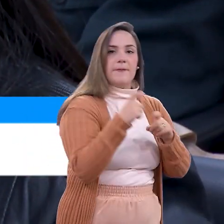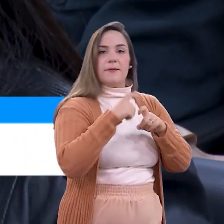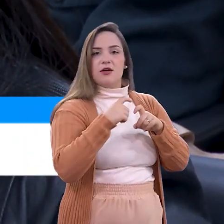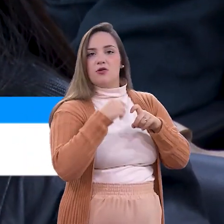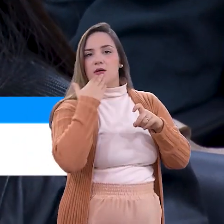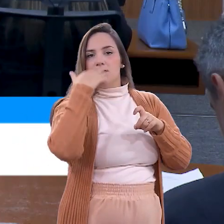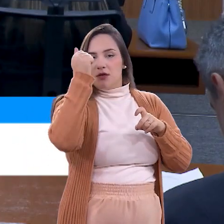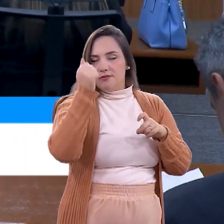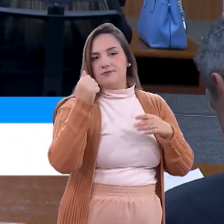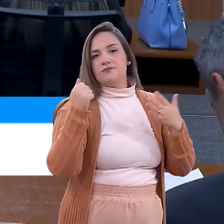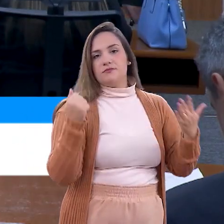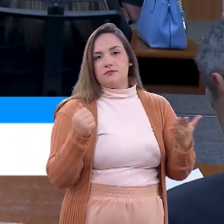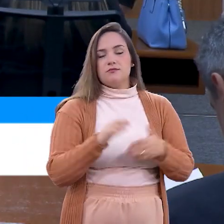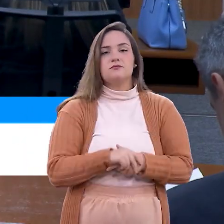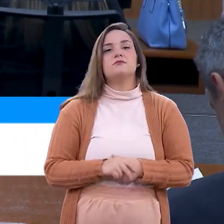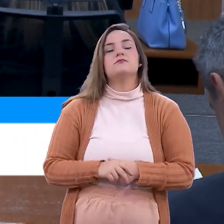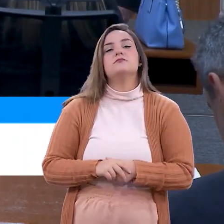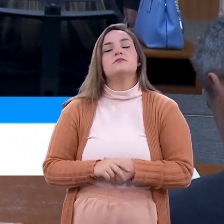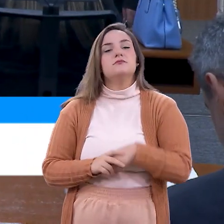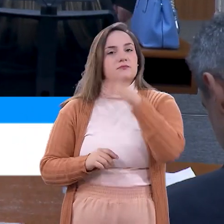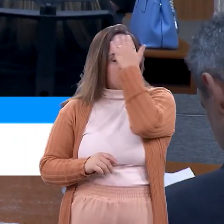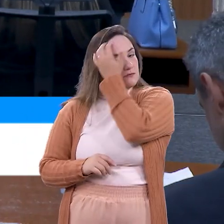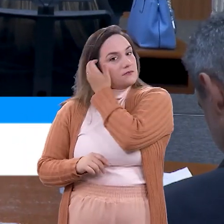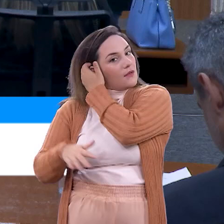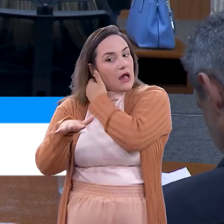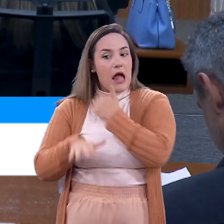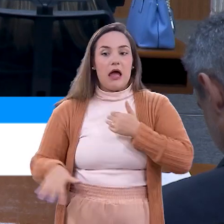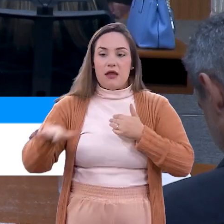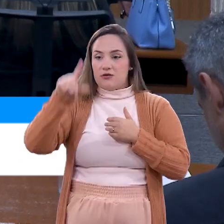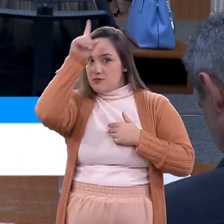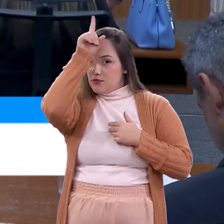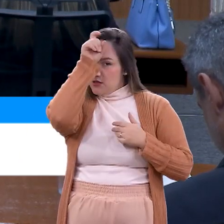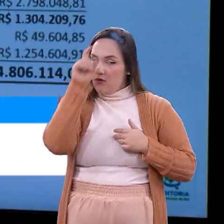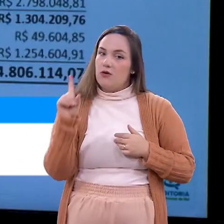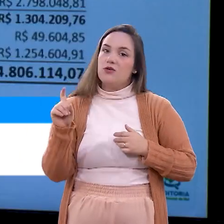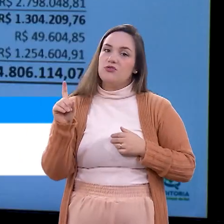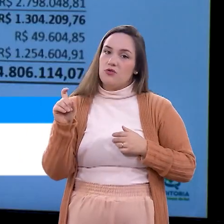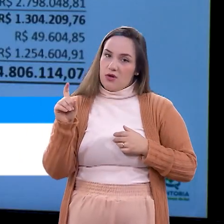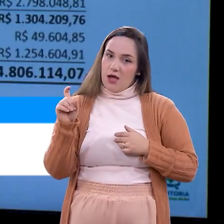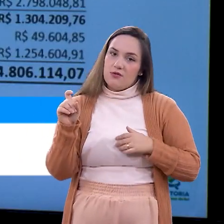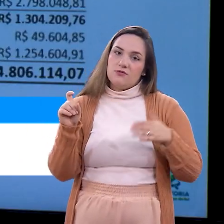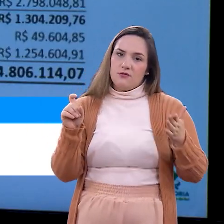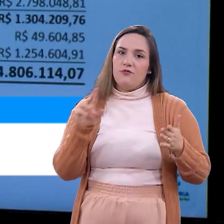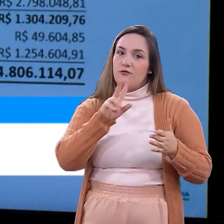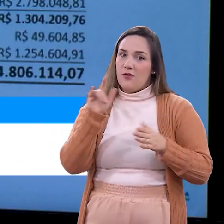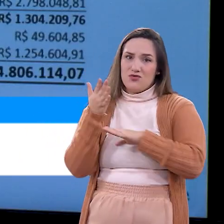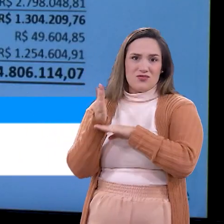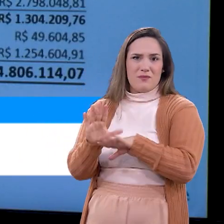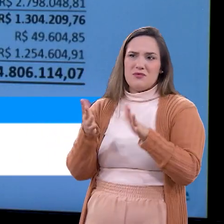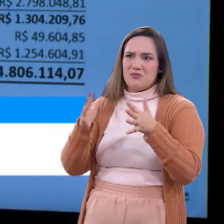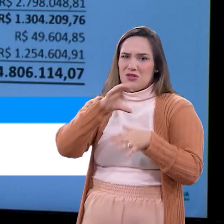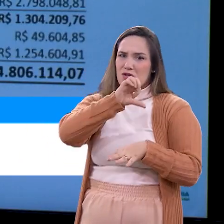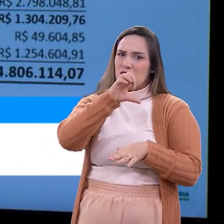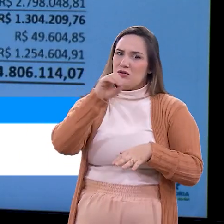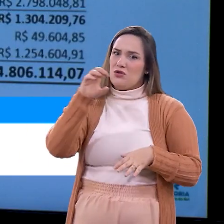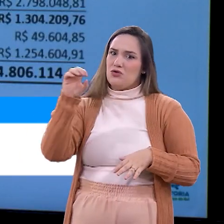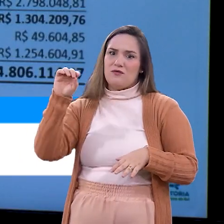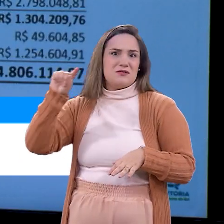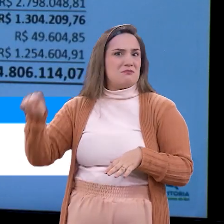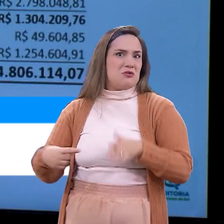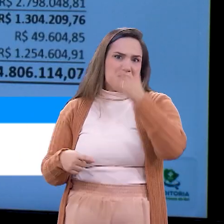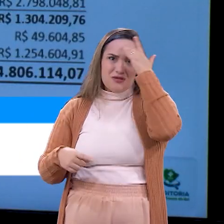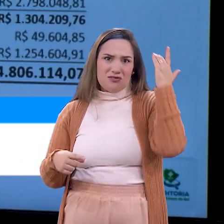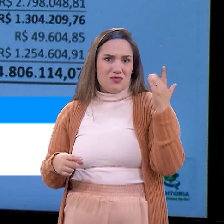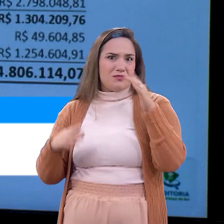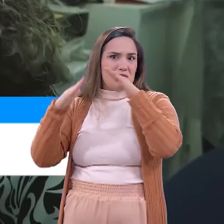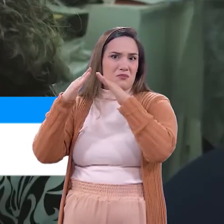terciária o Hospital Regional ali na na região de Dourados beneficiar mais de 900.000 pessoas daquela